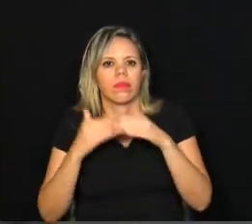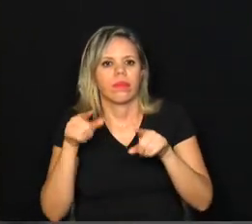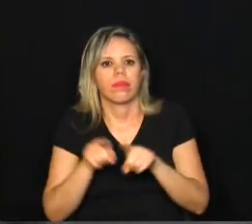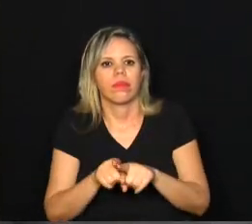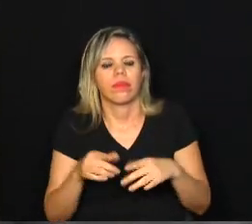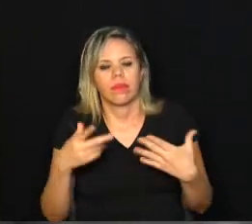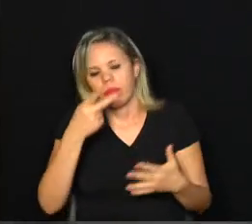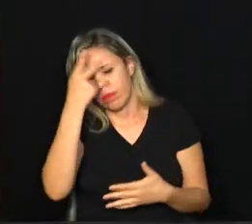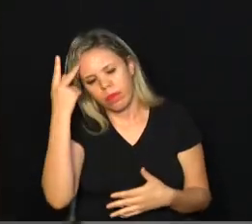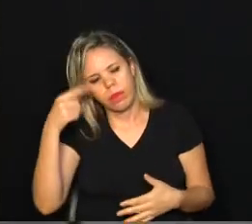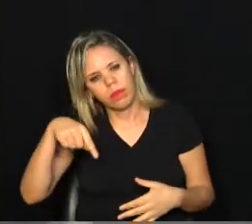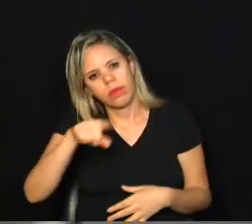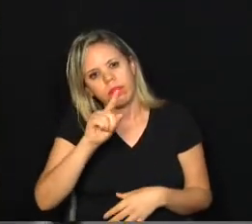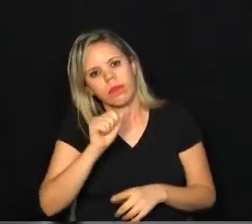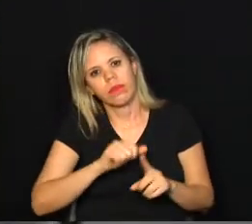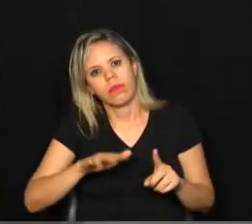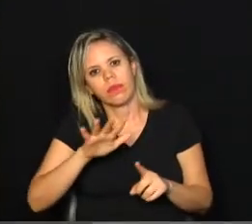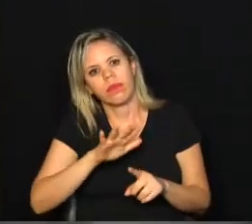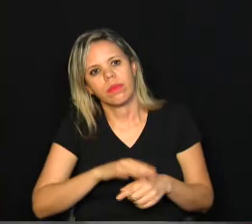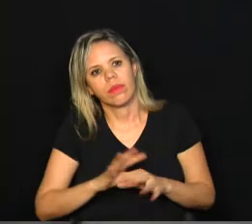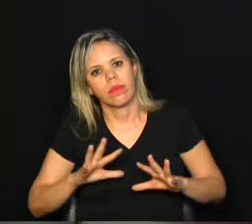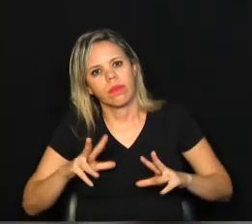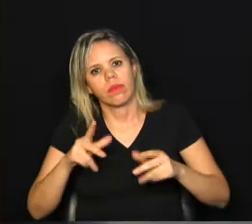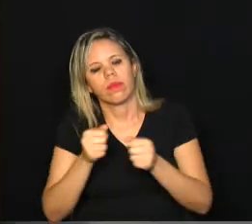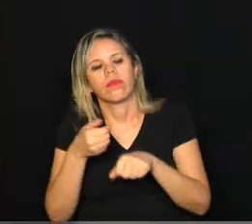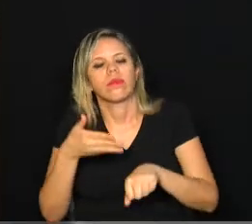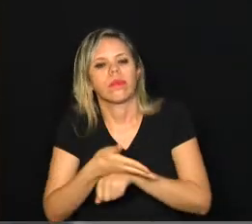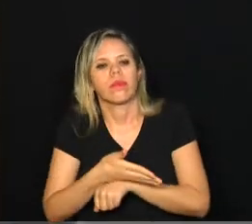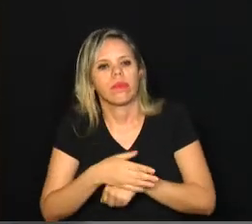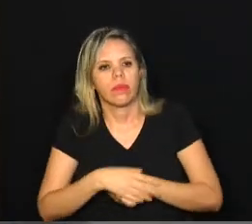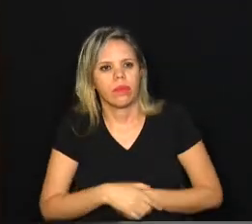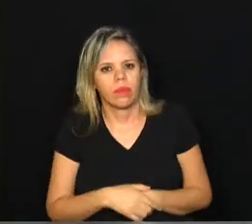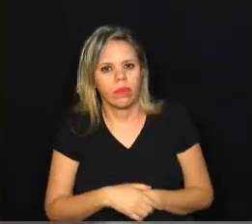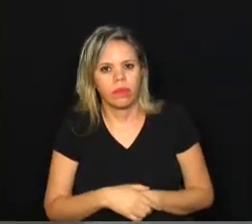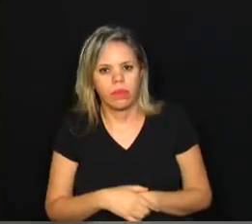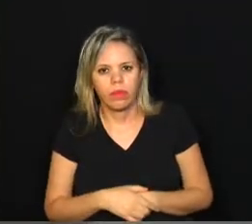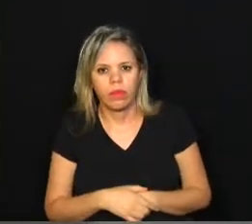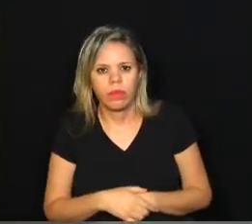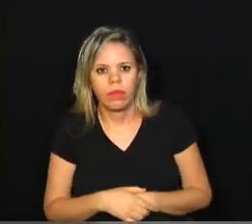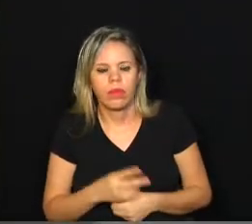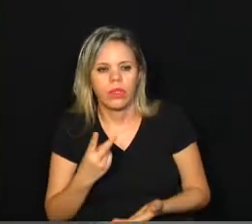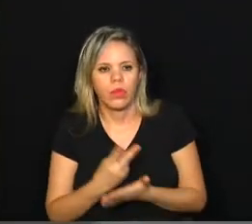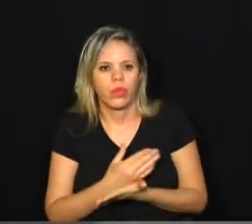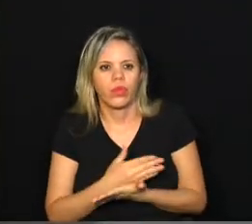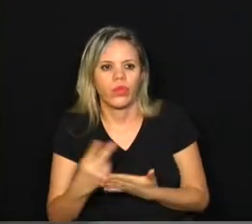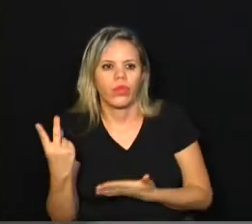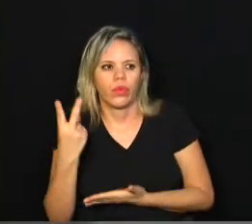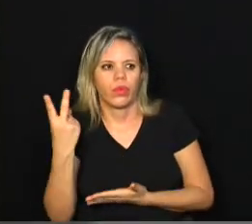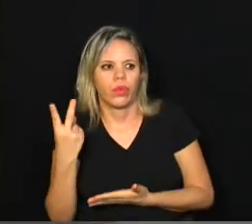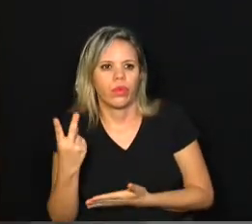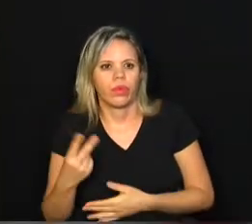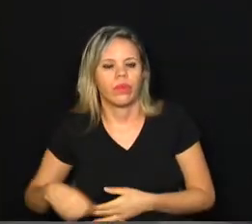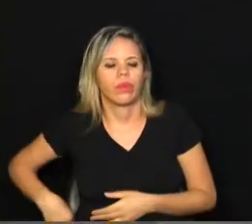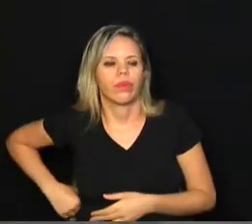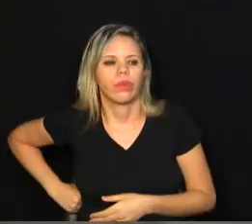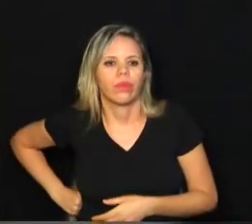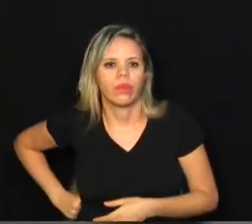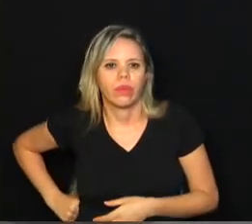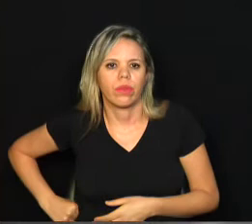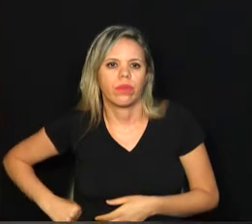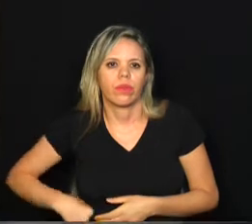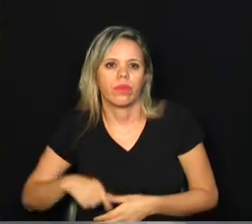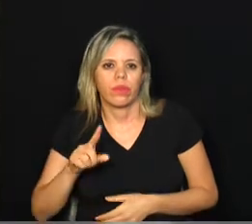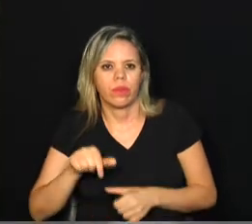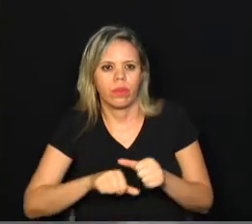quando as pessoas, a sociedade civil como um todo tem acesso a isso, elas mesmas vão começar a valorizar, entendeu? E isso é